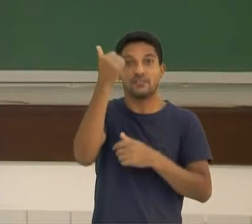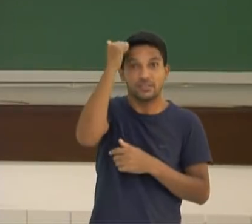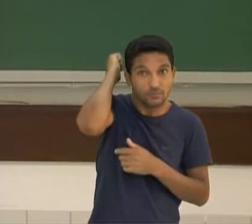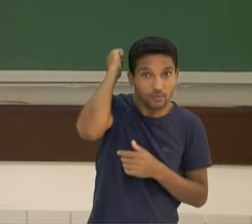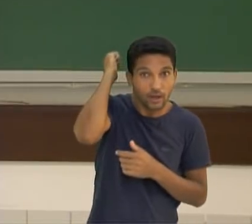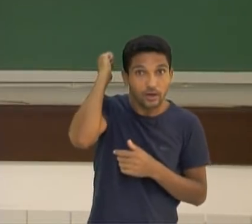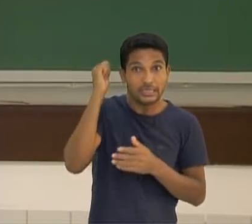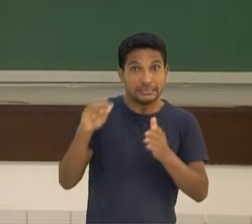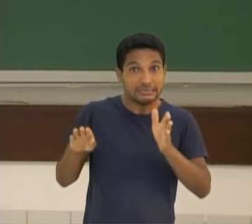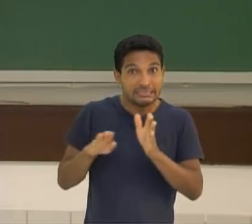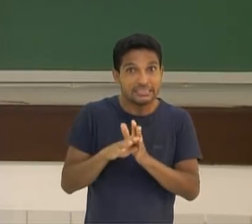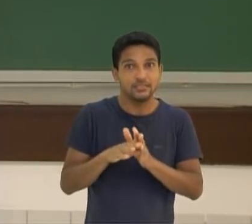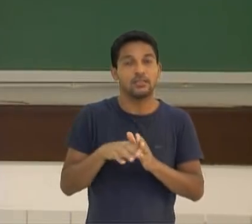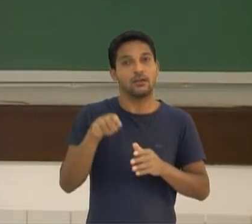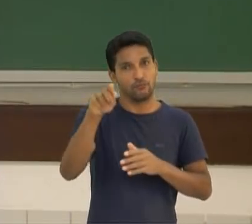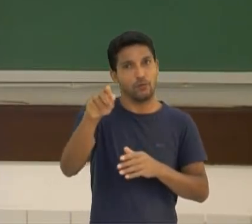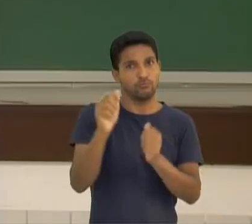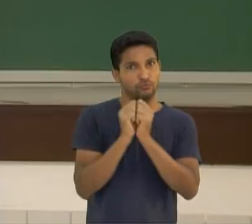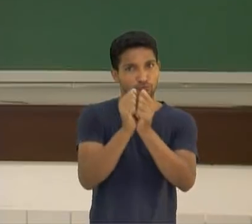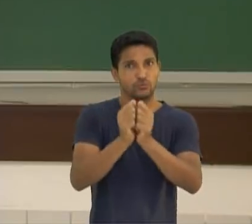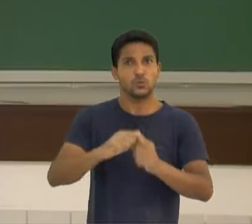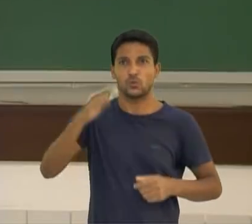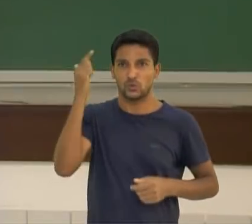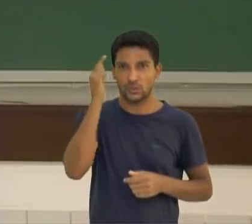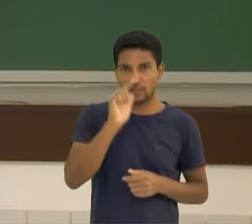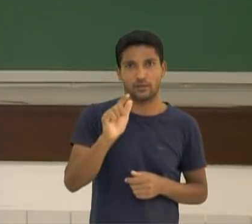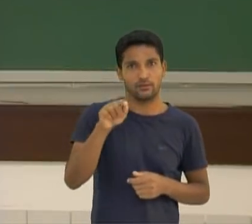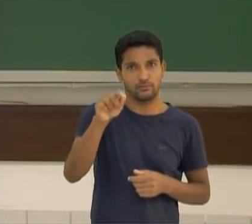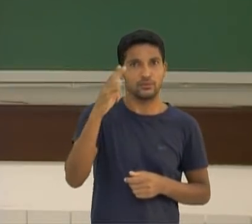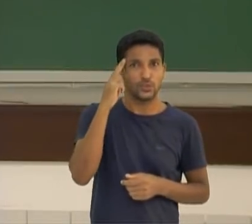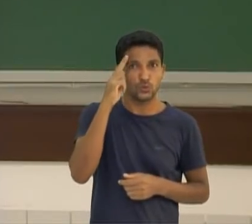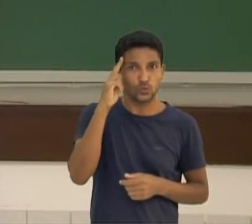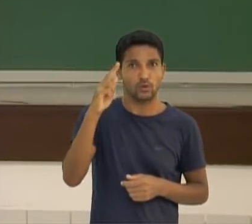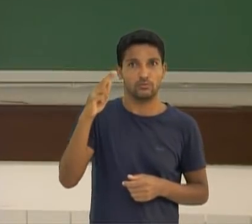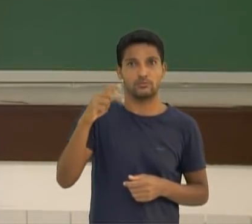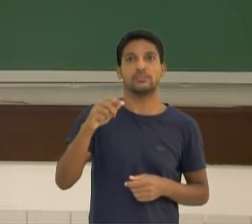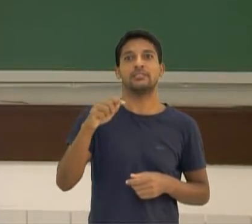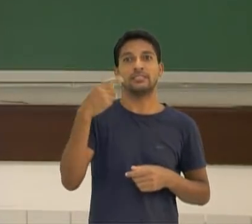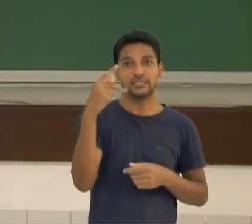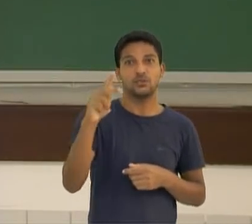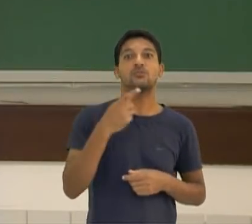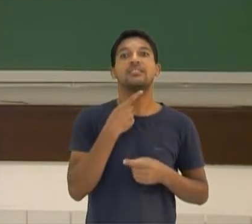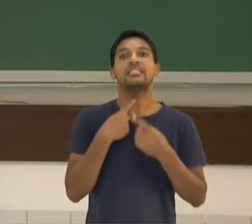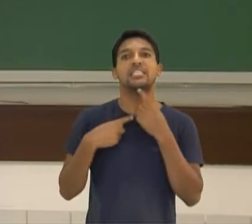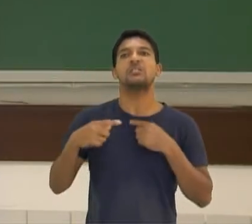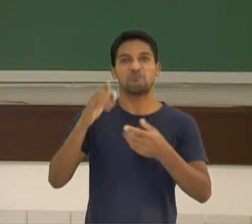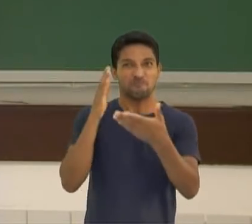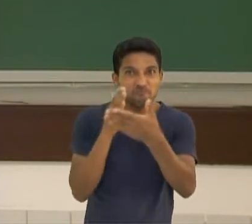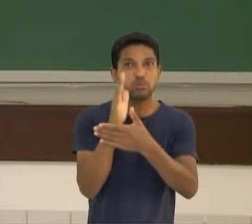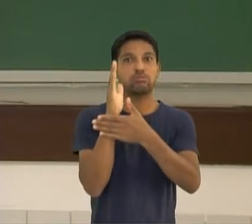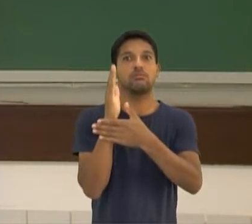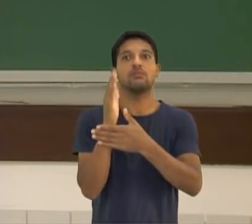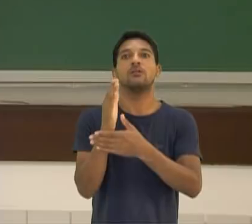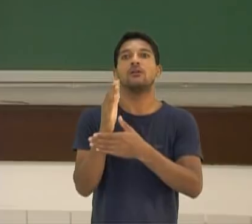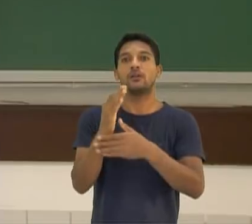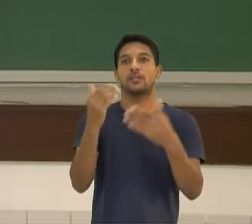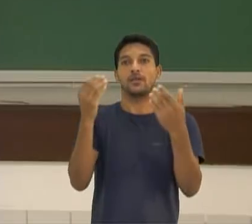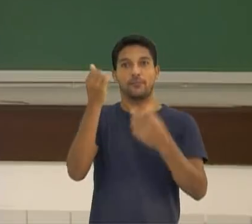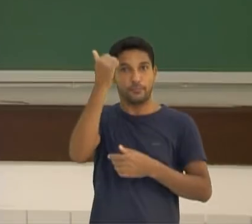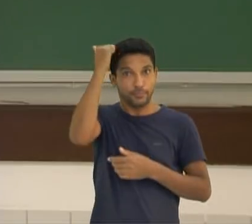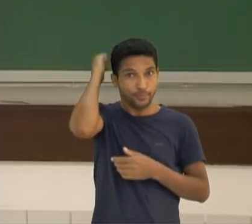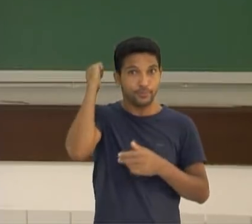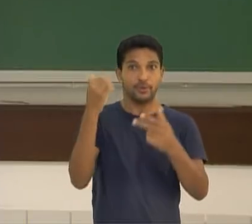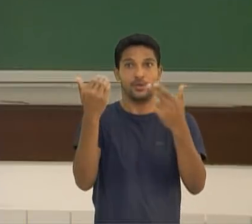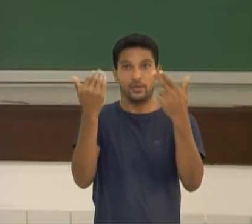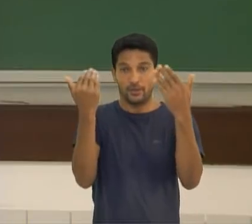conquistar esse tão sonhado desejo, né? Conquistar esse objetivo que é de ser aprovado e